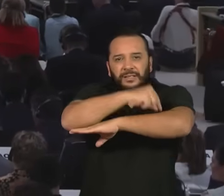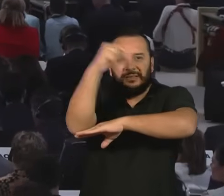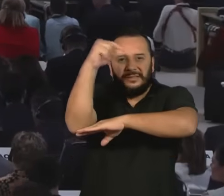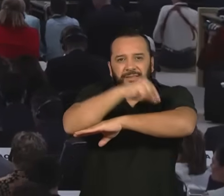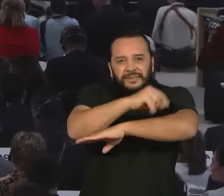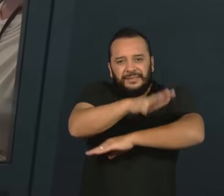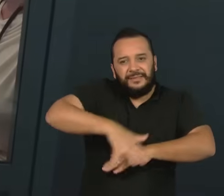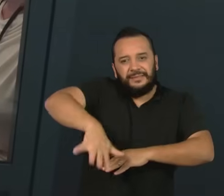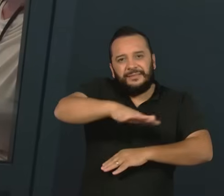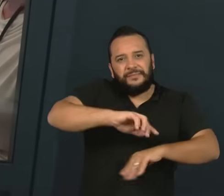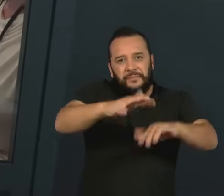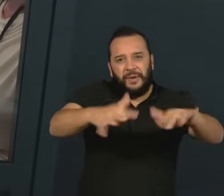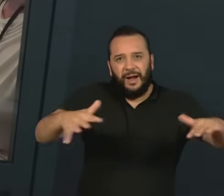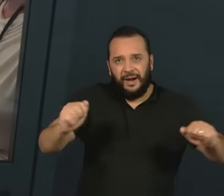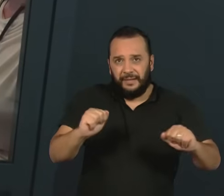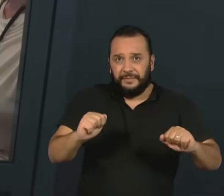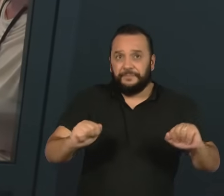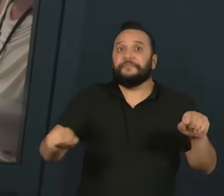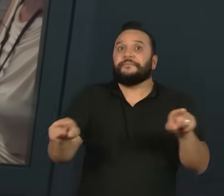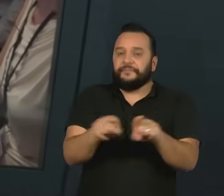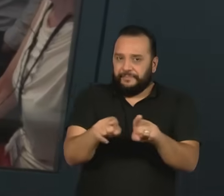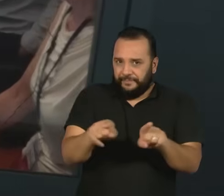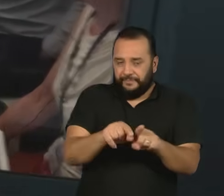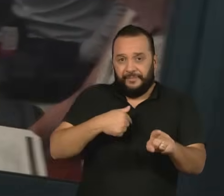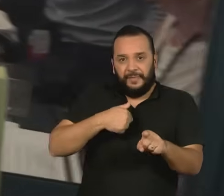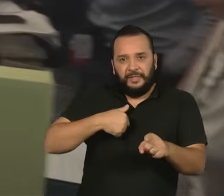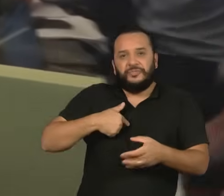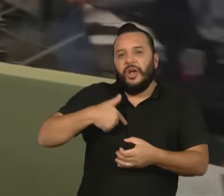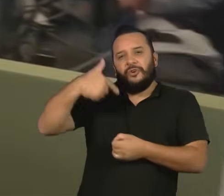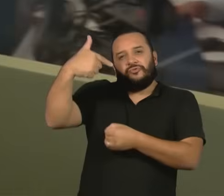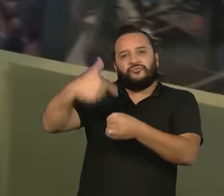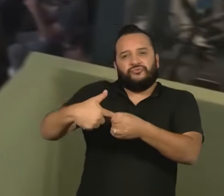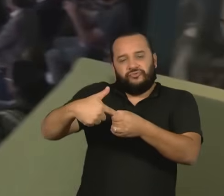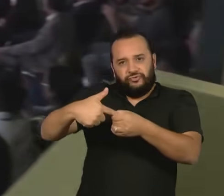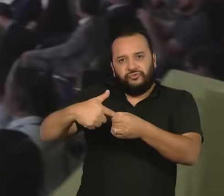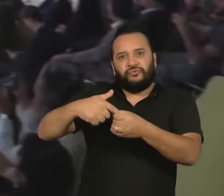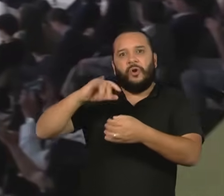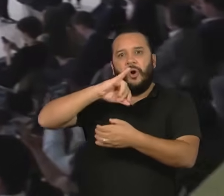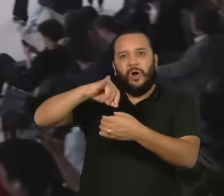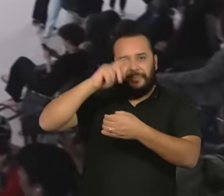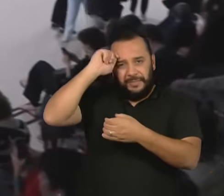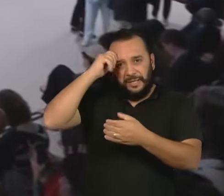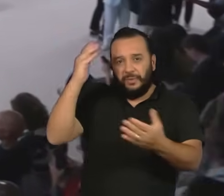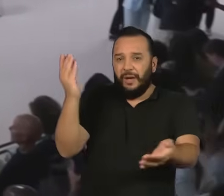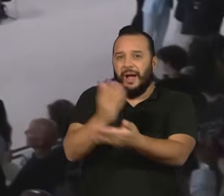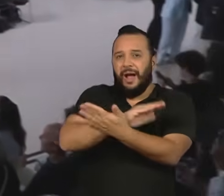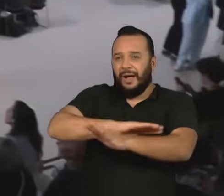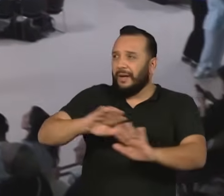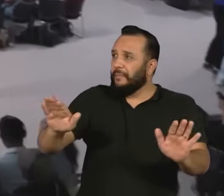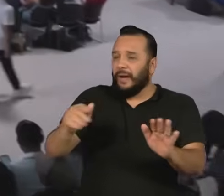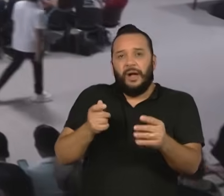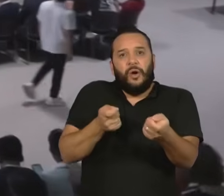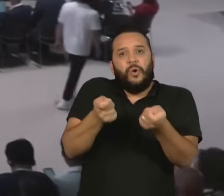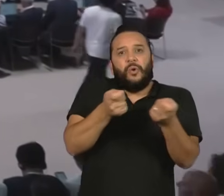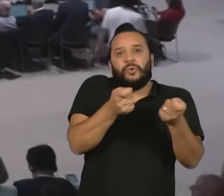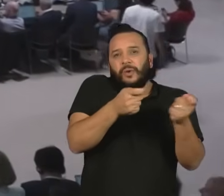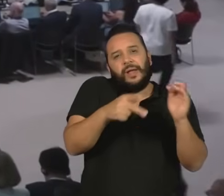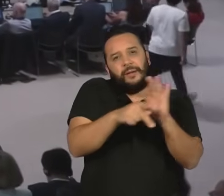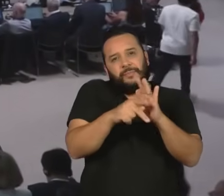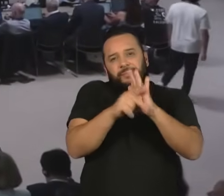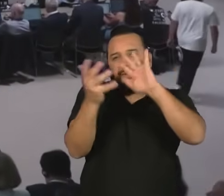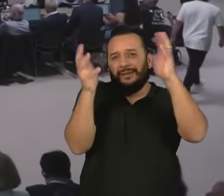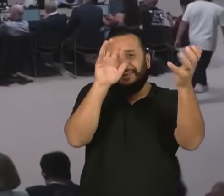a necessidade de banir os combustíveis fósseis para conter o aquecimento global frustrou